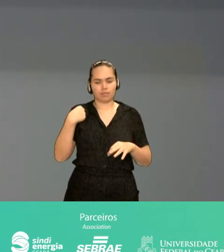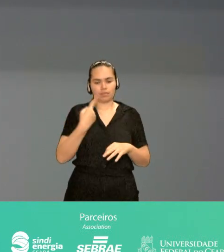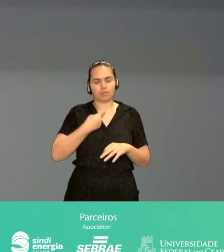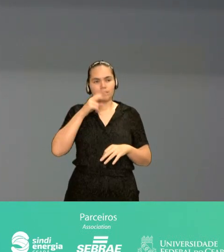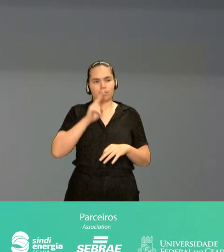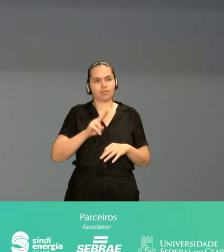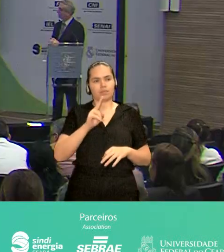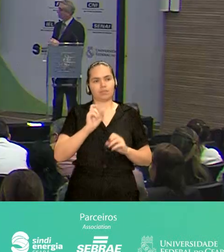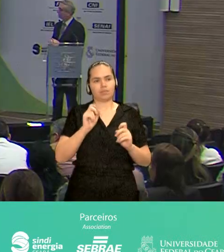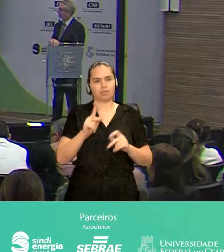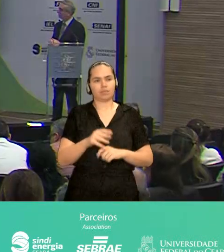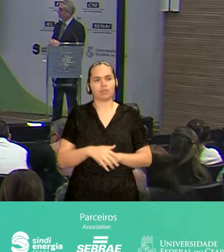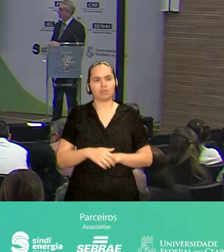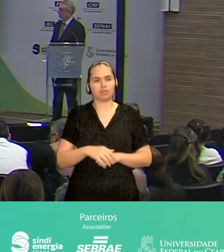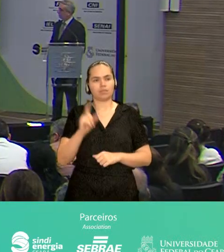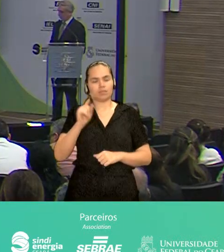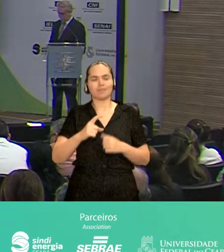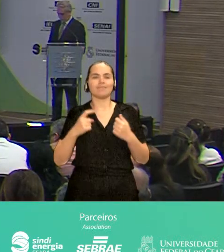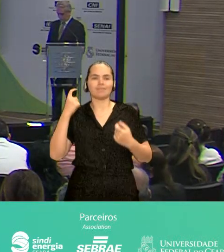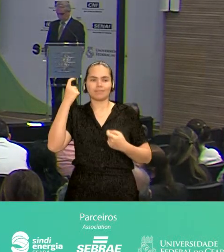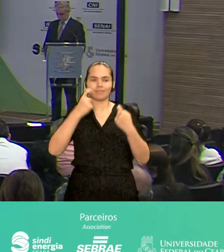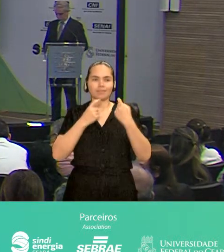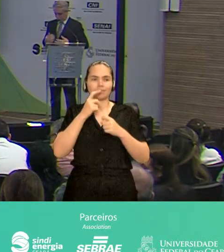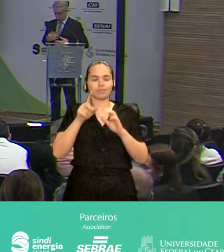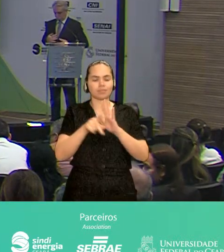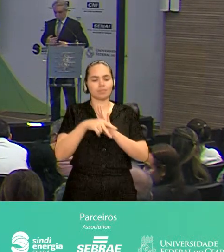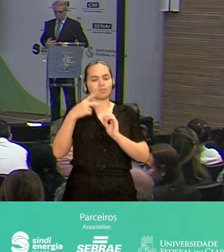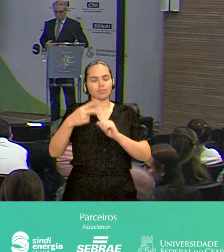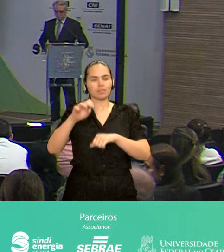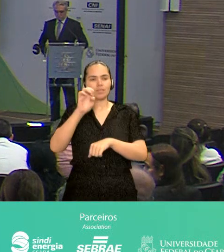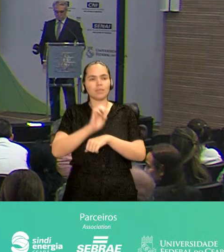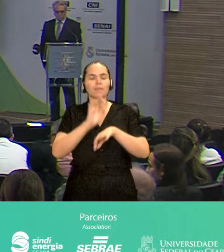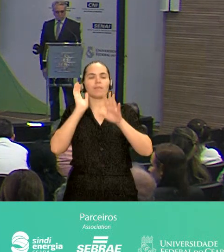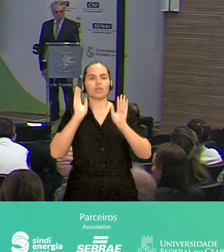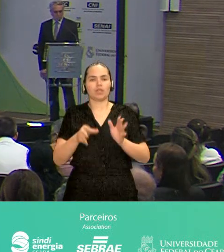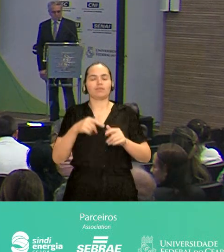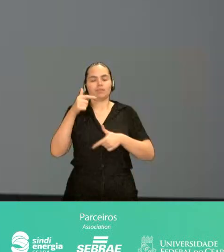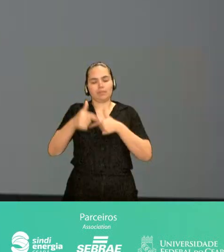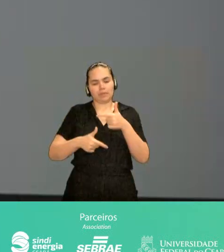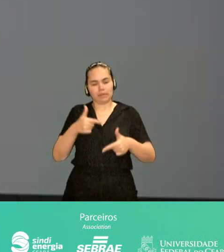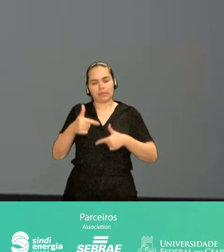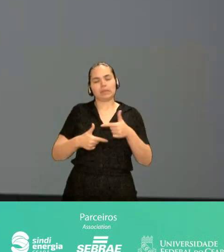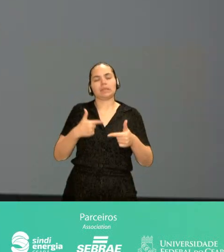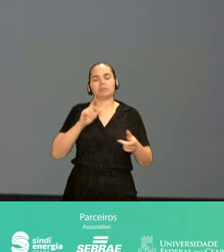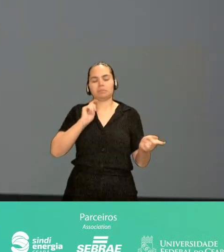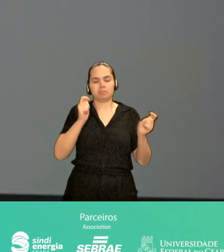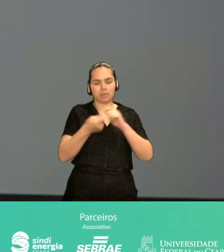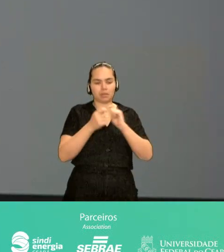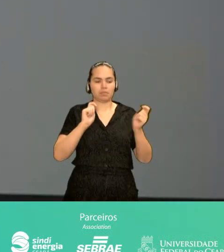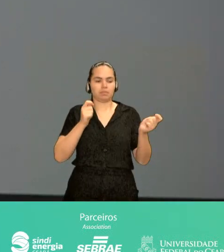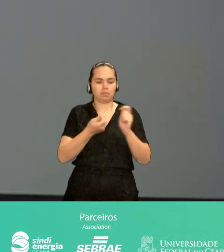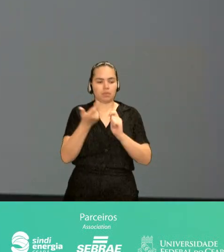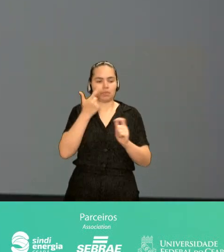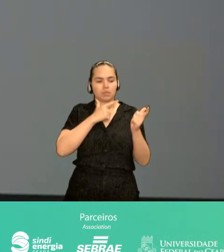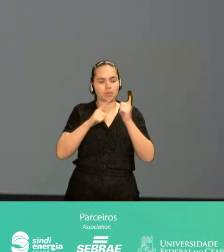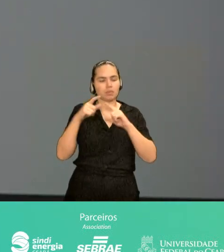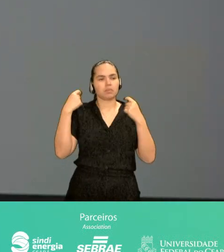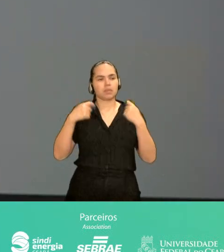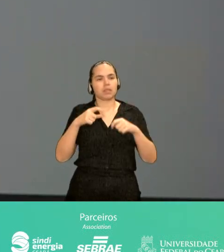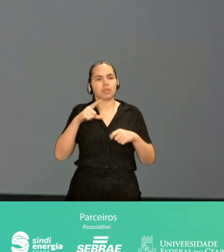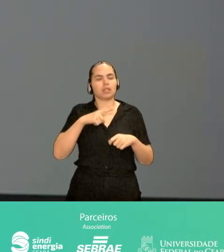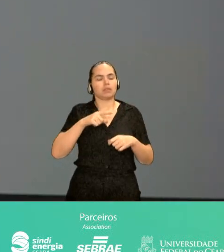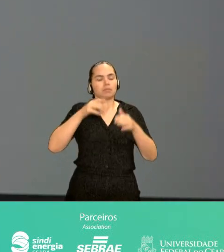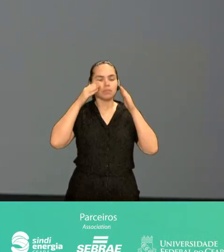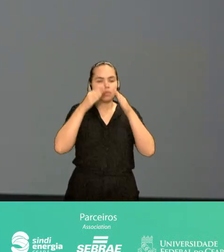hydrogen água. and to Essa é uma preocupação compromise, que o Estado jeopardize the já water está availability trabalhando, for the né? population. So Ele, yes, existe we essa have